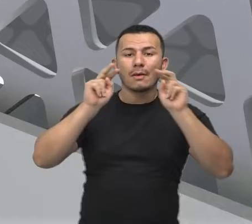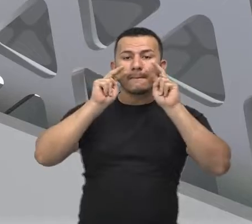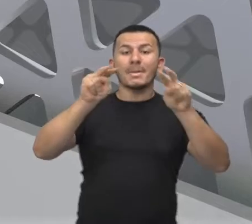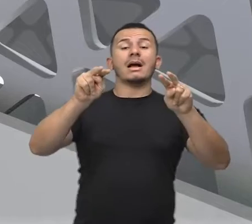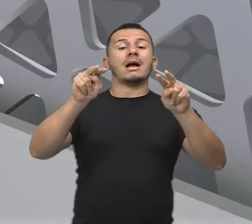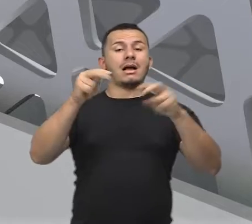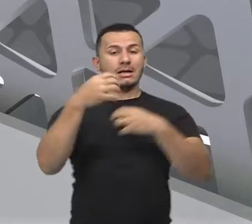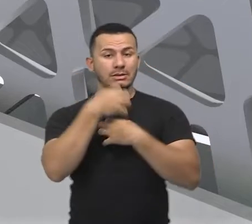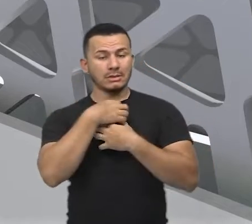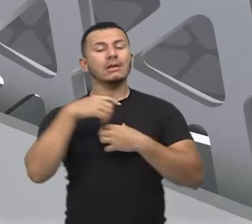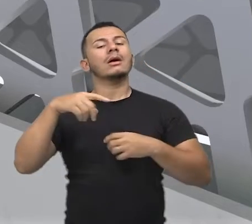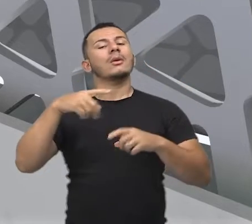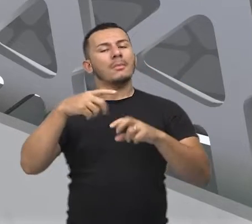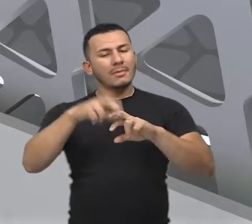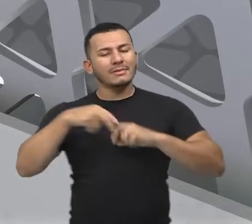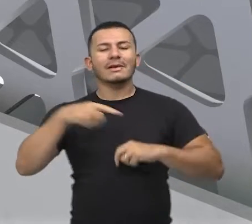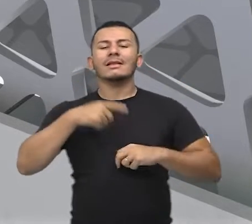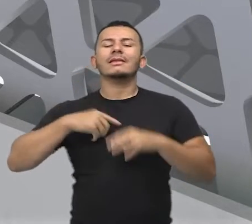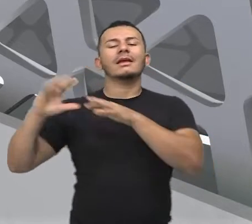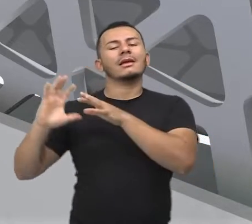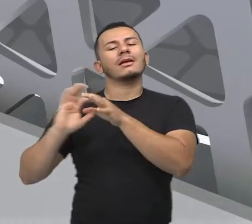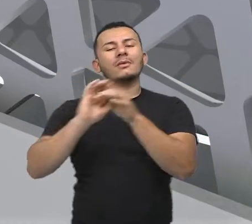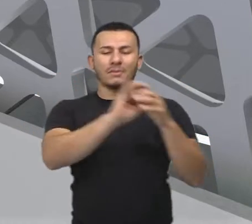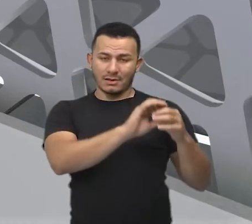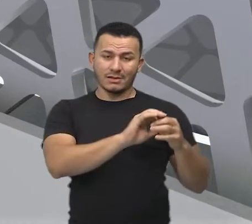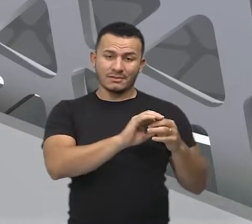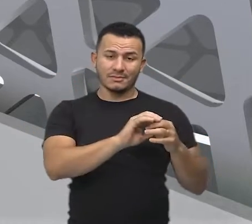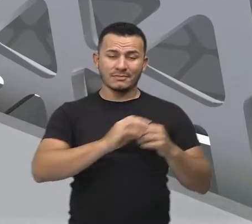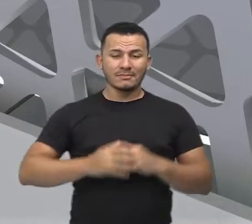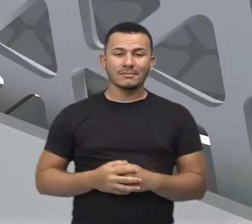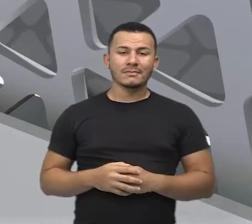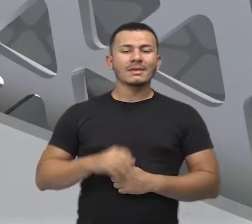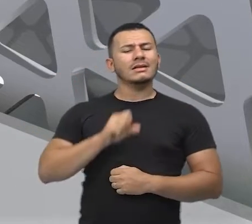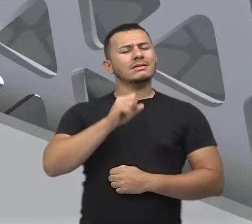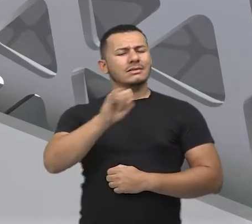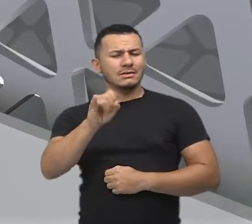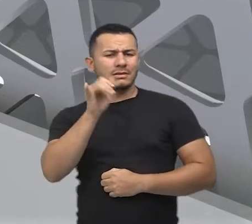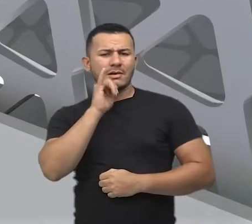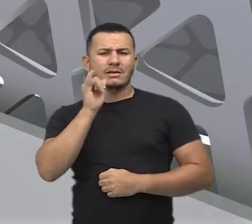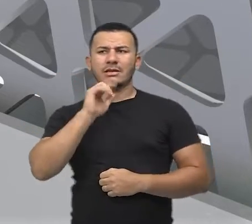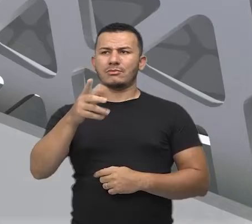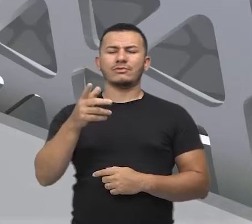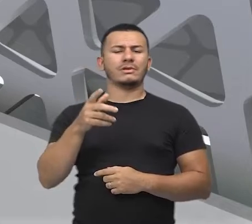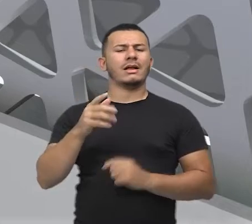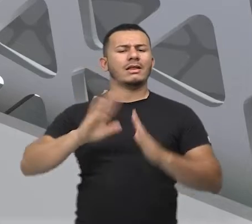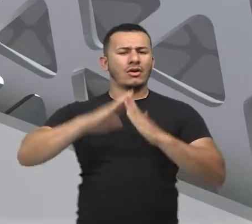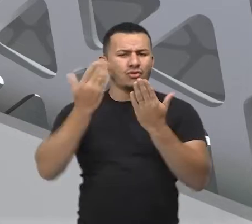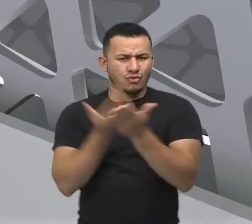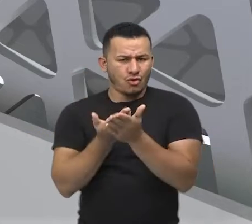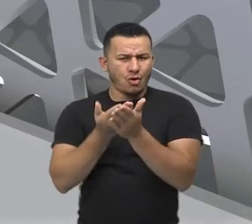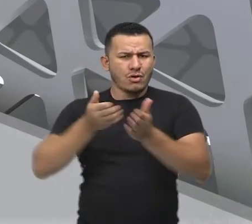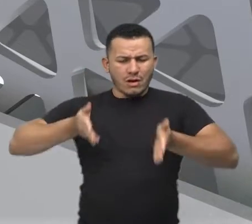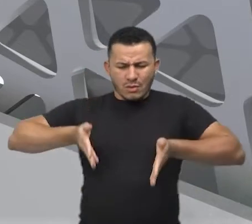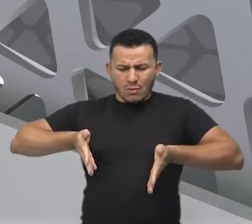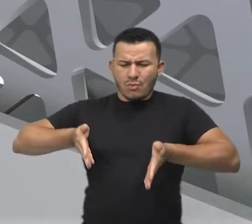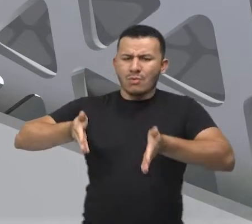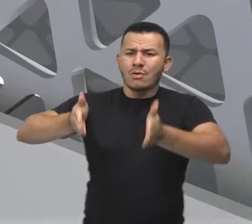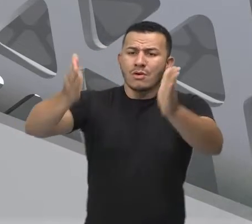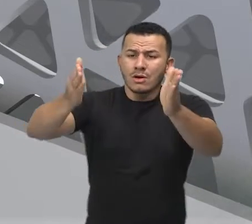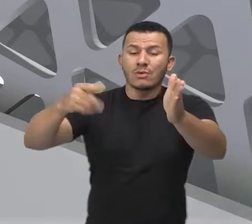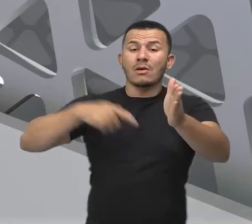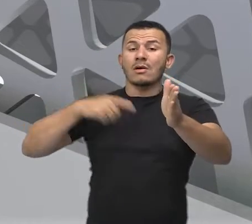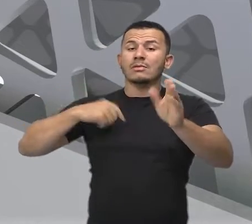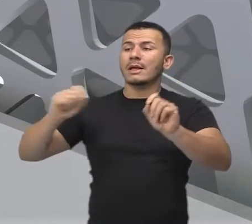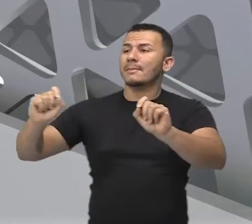frase, porque ela tem sentido nesse contexto. Imagine que você está, por exemplo, no corredor da sua escola, certo? E é colocada